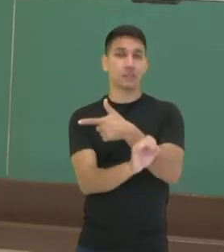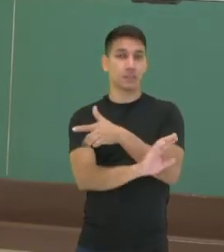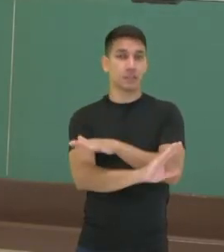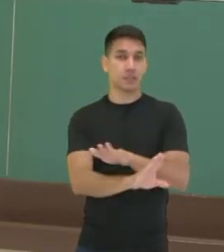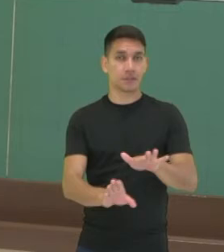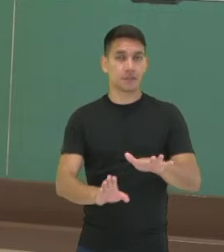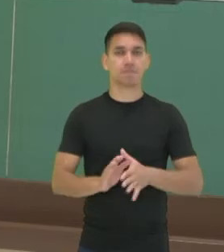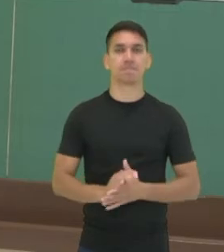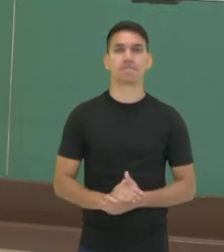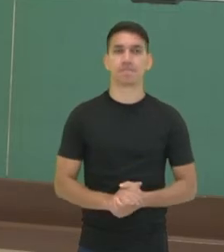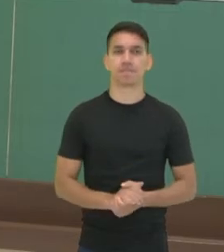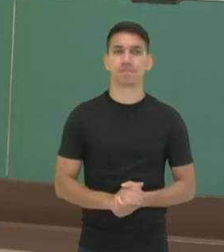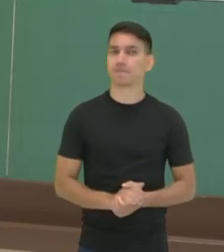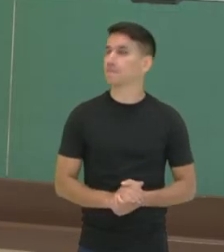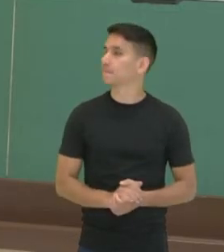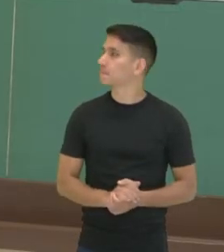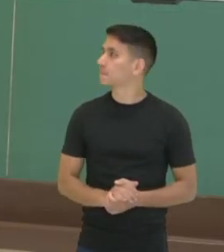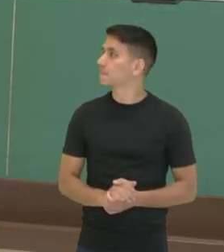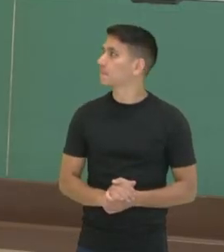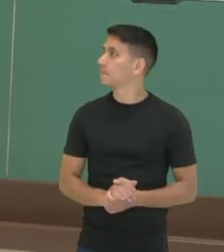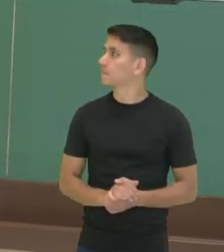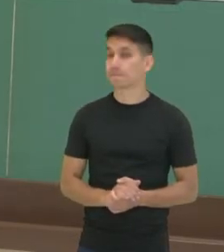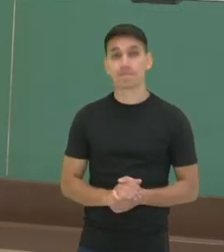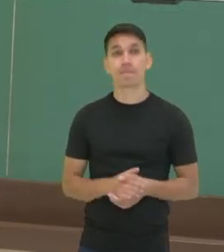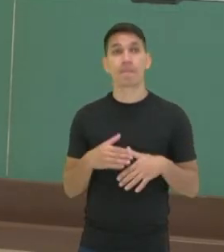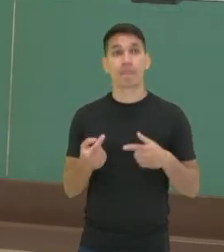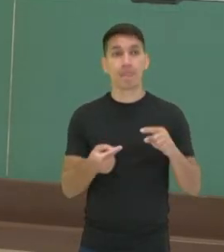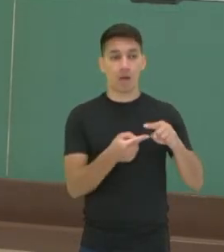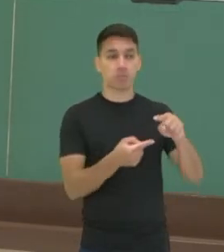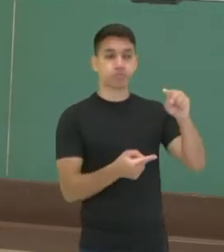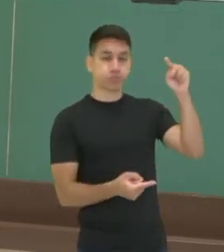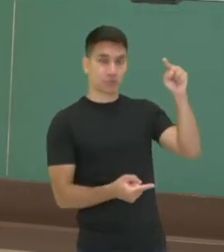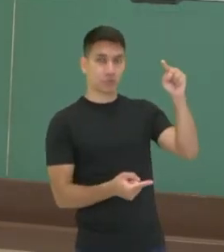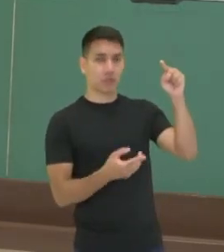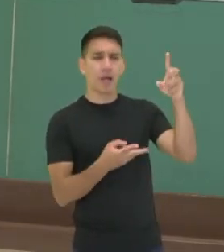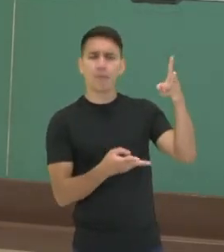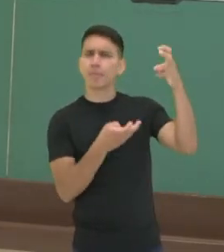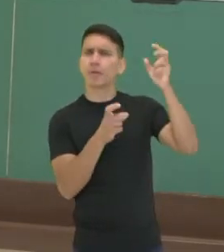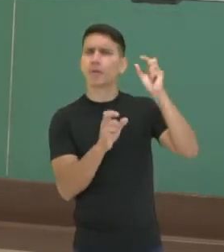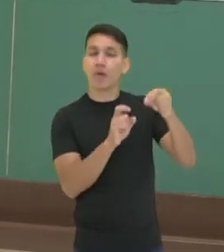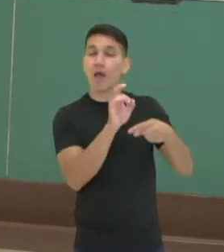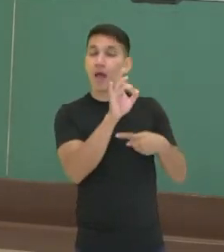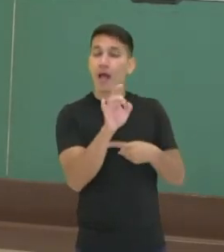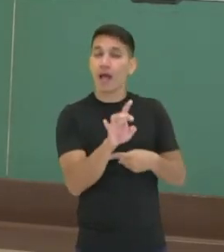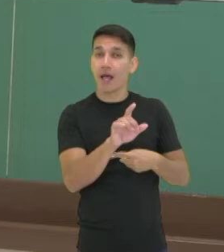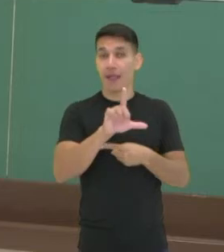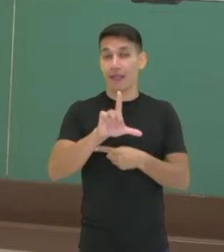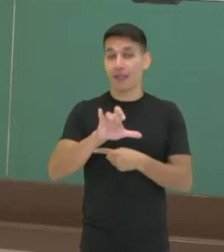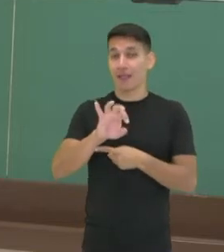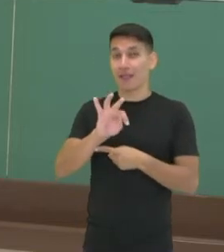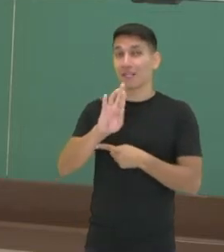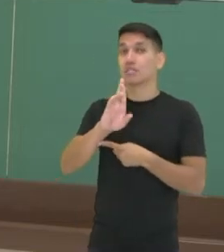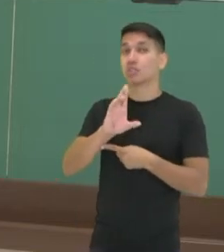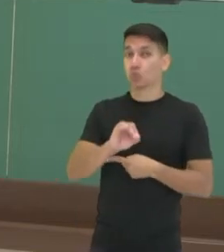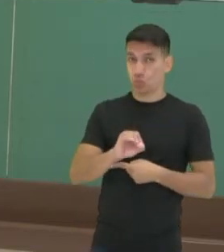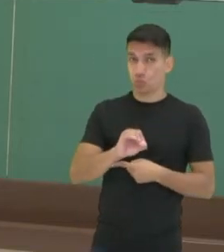terminou a divisão ali, tá? Então, assim, a embalagem grande, a gente consegue perceber que cada litro de sabão custa